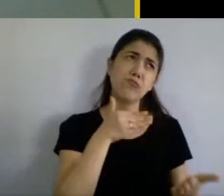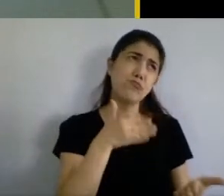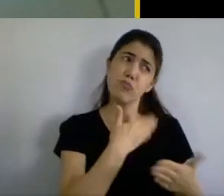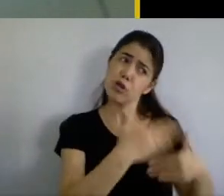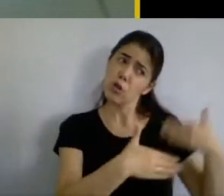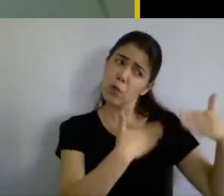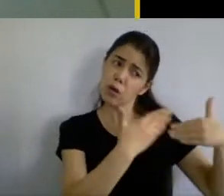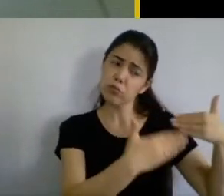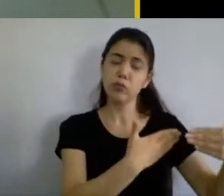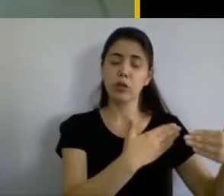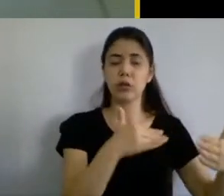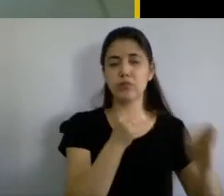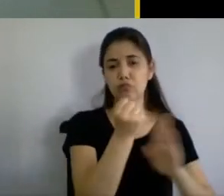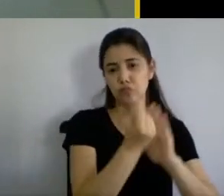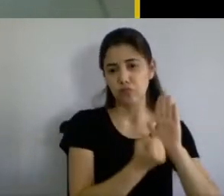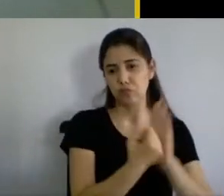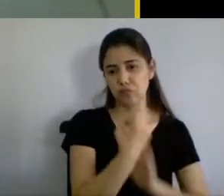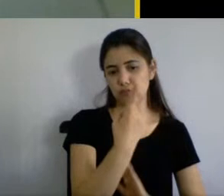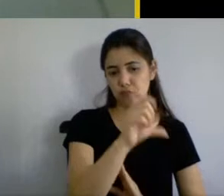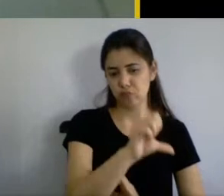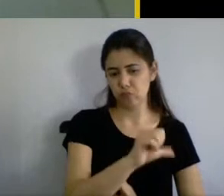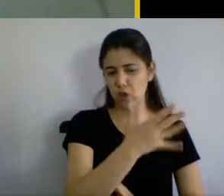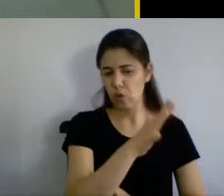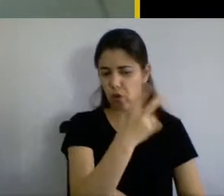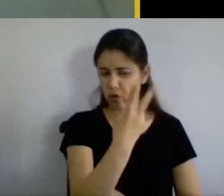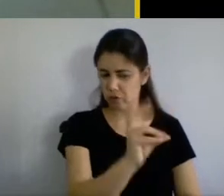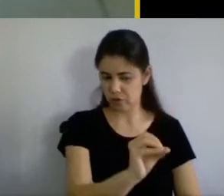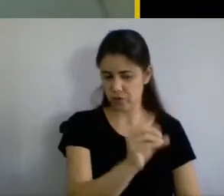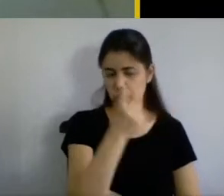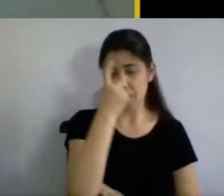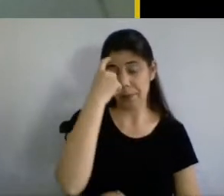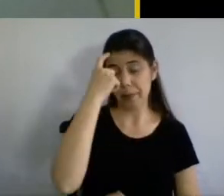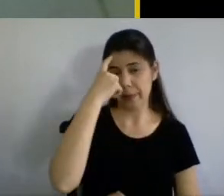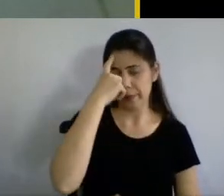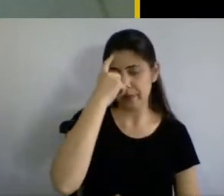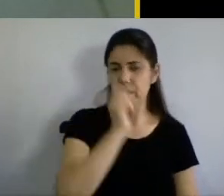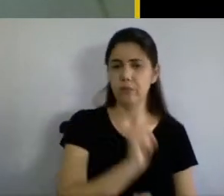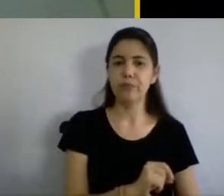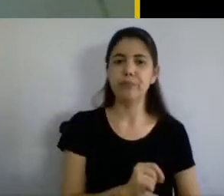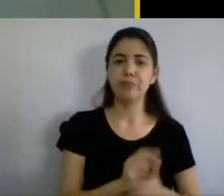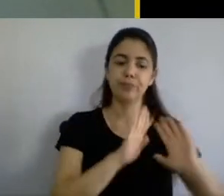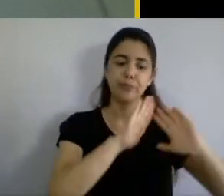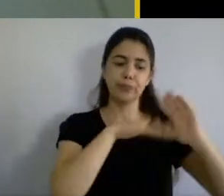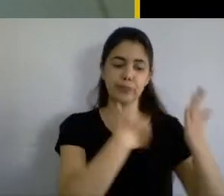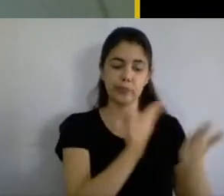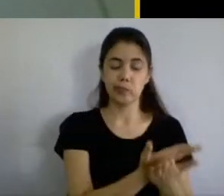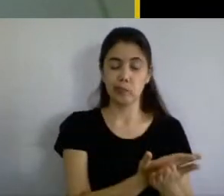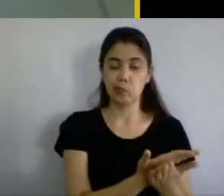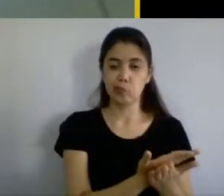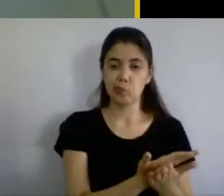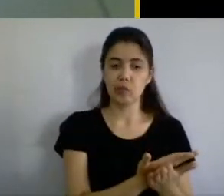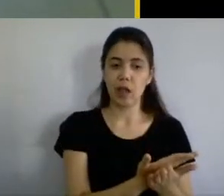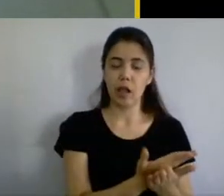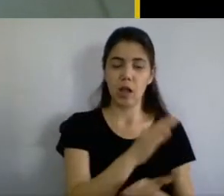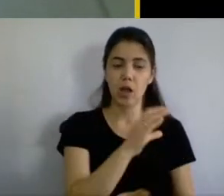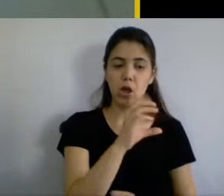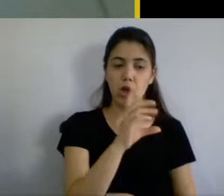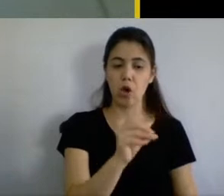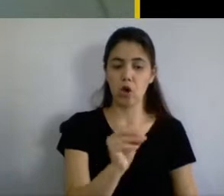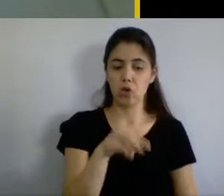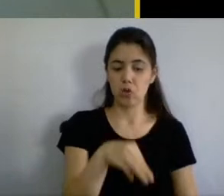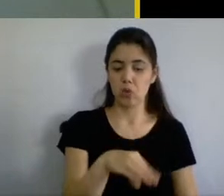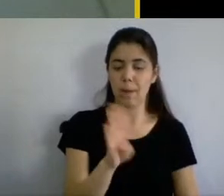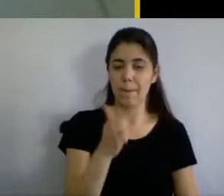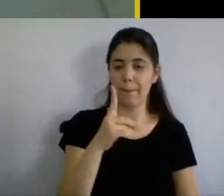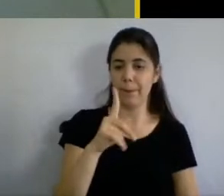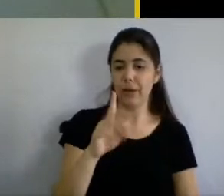Assisalo, por exemplo, meu colega Pedro II, né, que havia um ensino de retórica, e se a gente pegar os